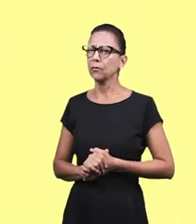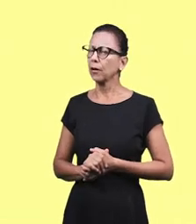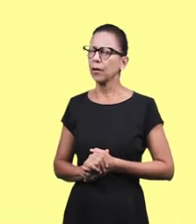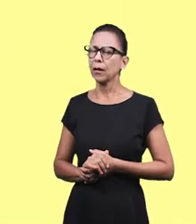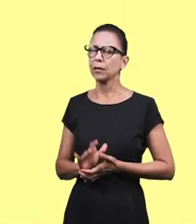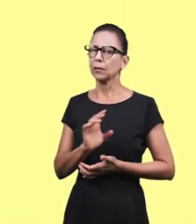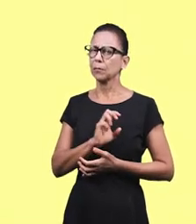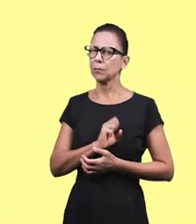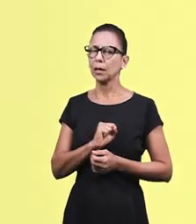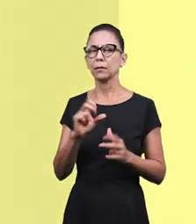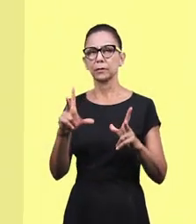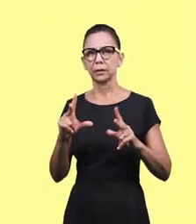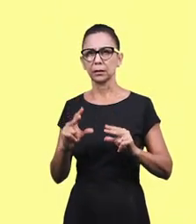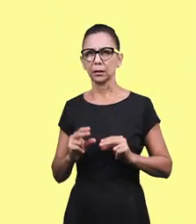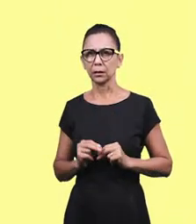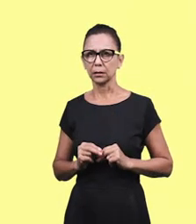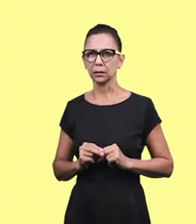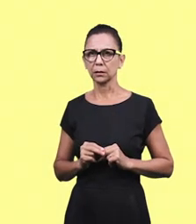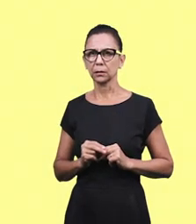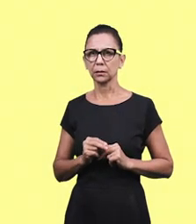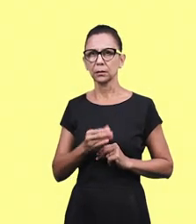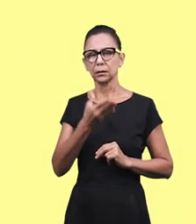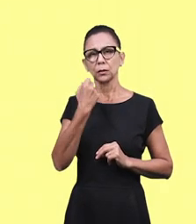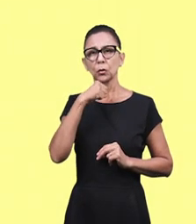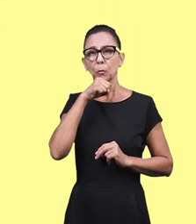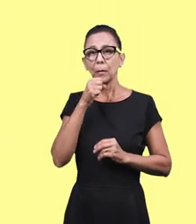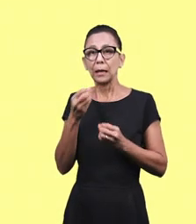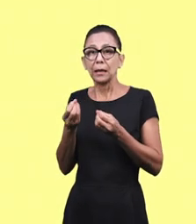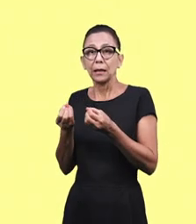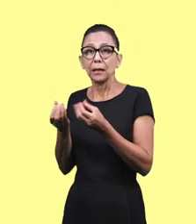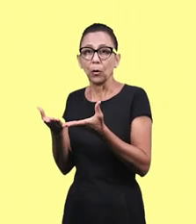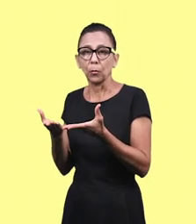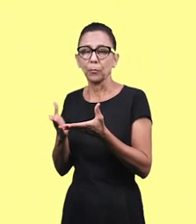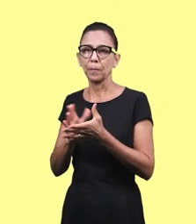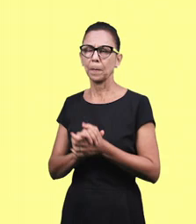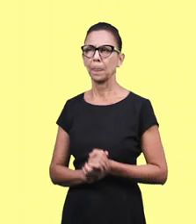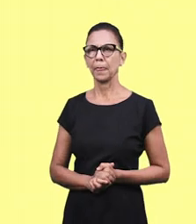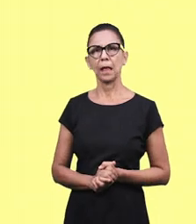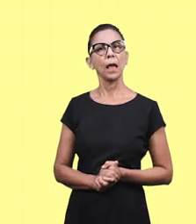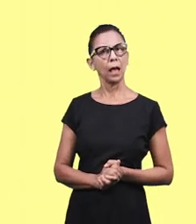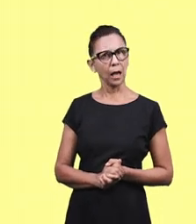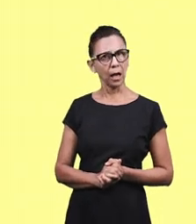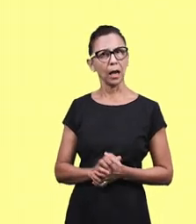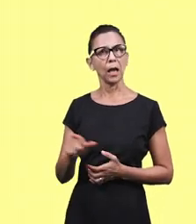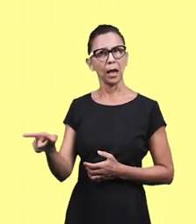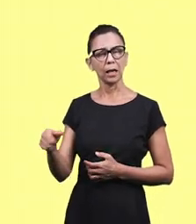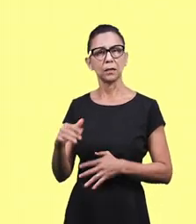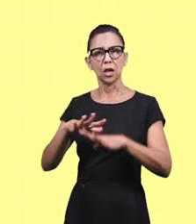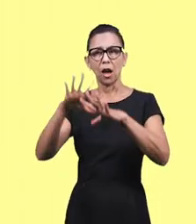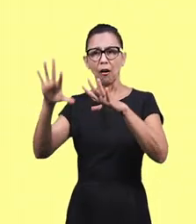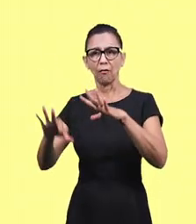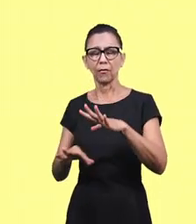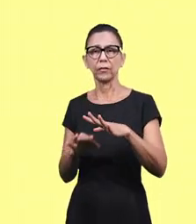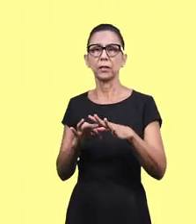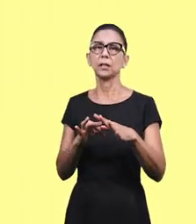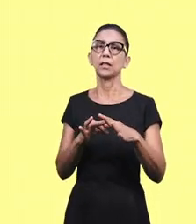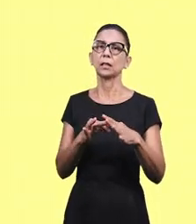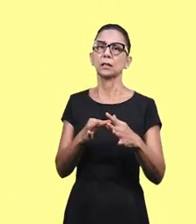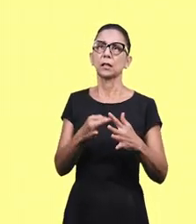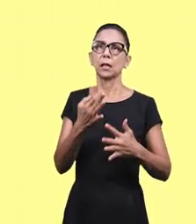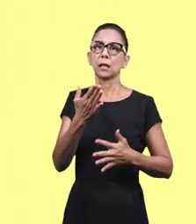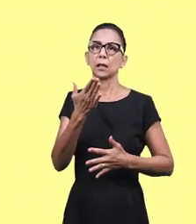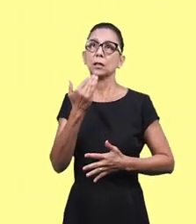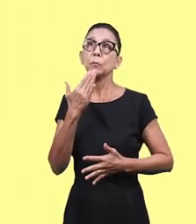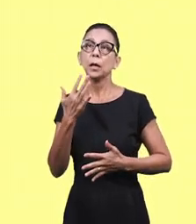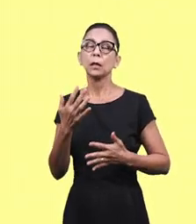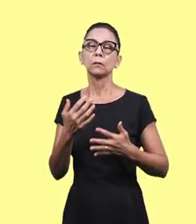pais. Aquela vinha era o seu único bem. Era seu sustento, sua segurança, sua